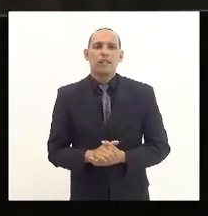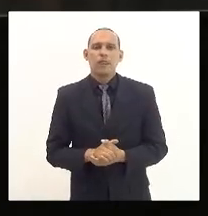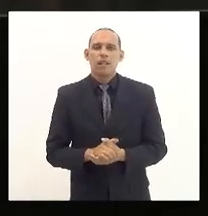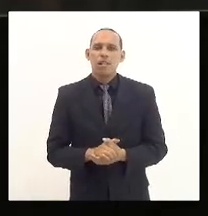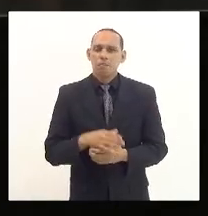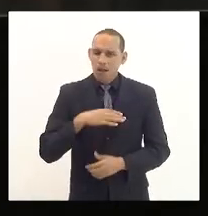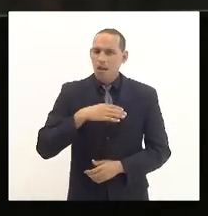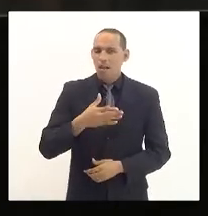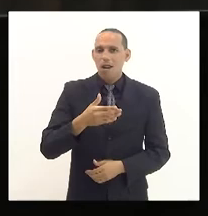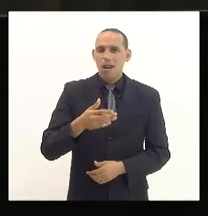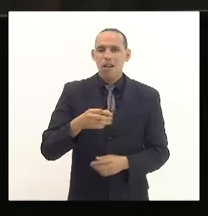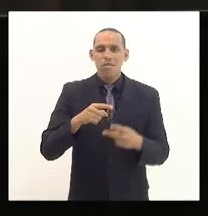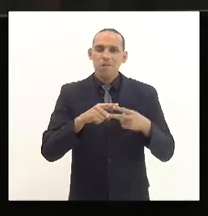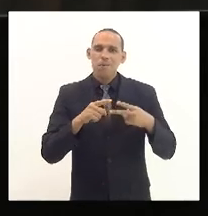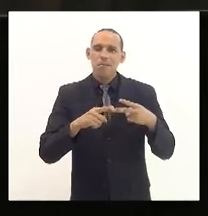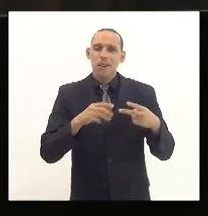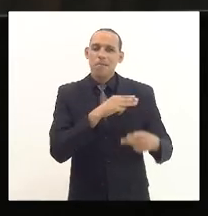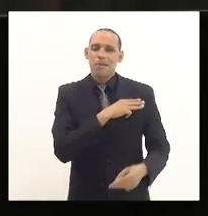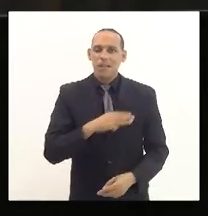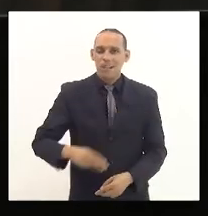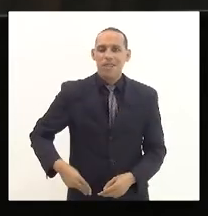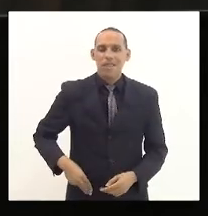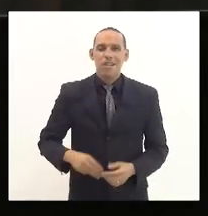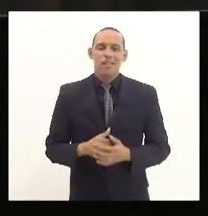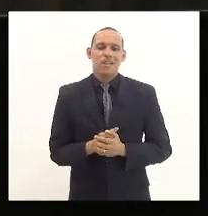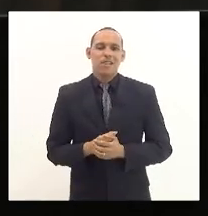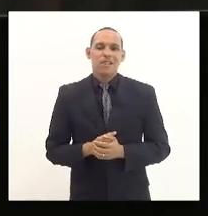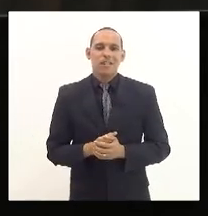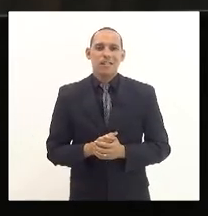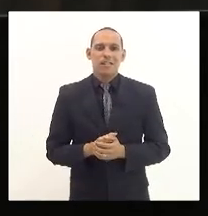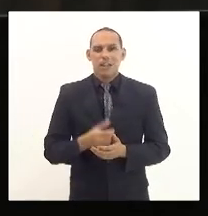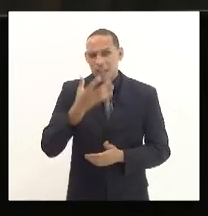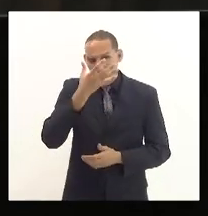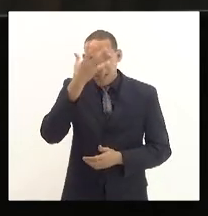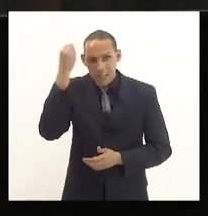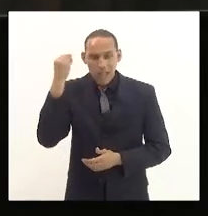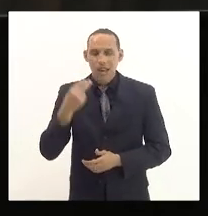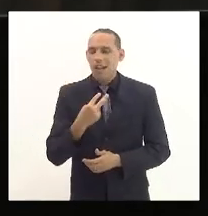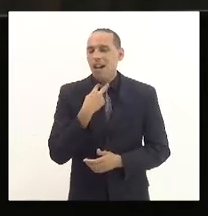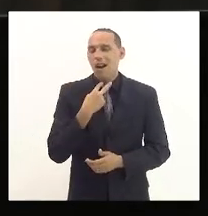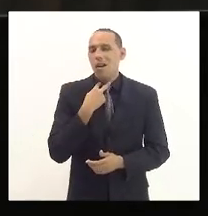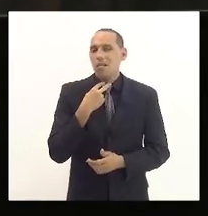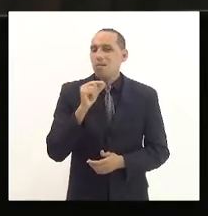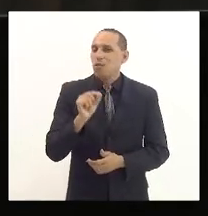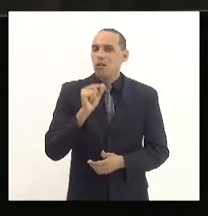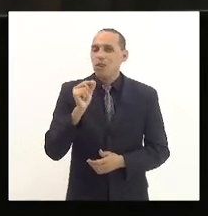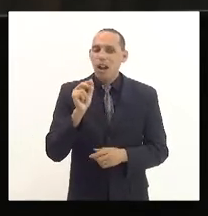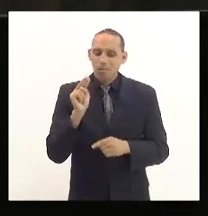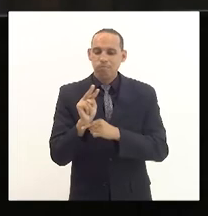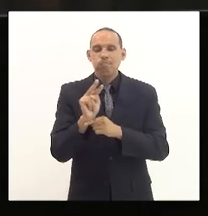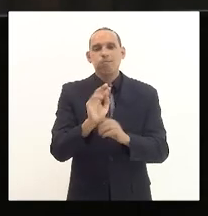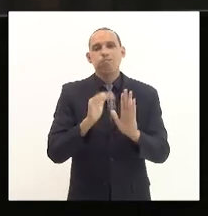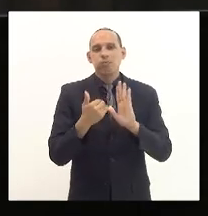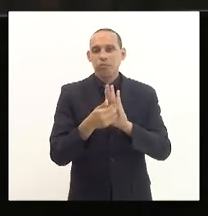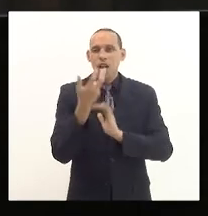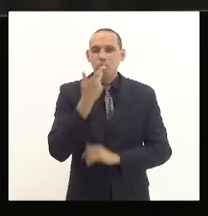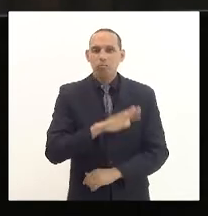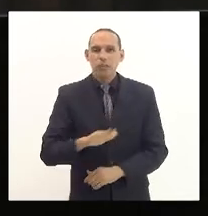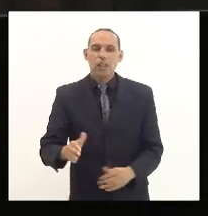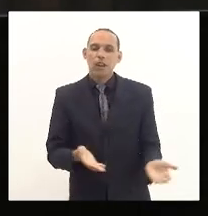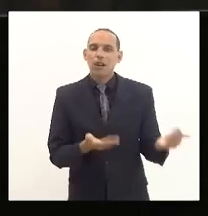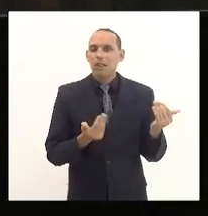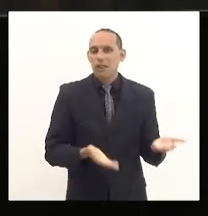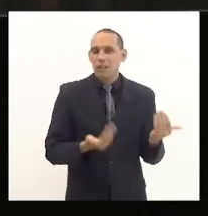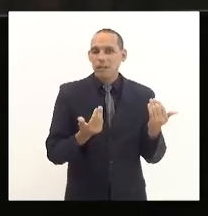dessas ministras que não deixam que ninguém se esqueça da proteção integral integral das crianças e adolescentes